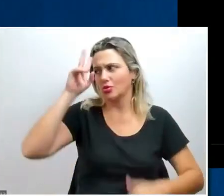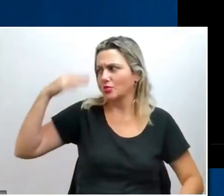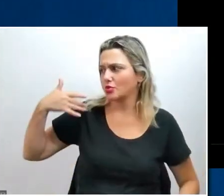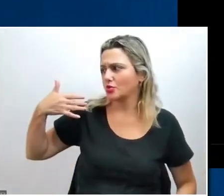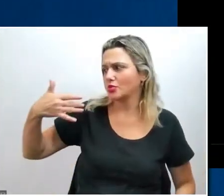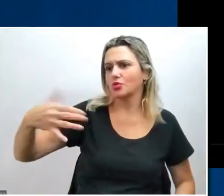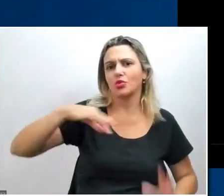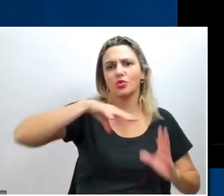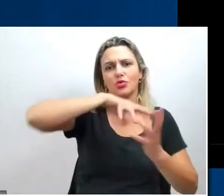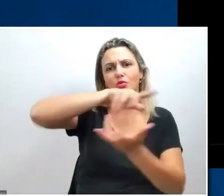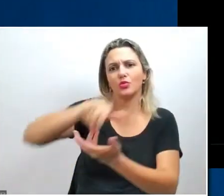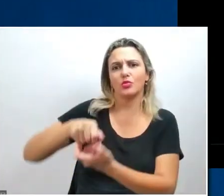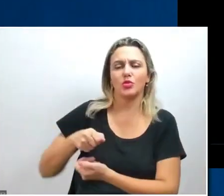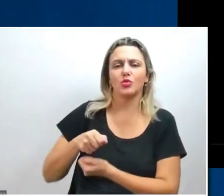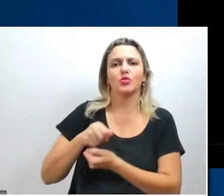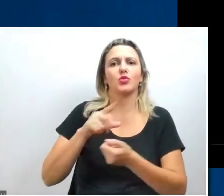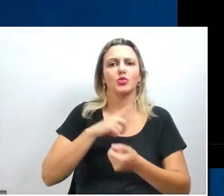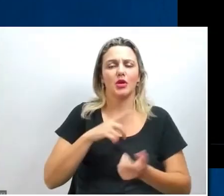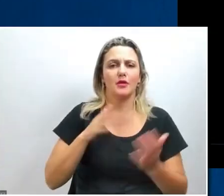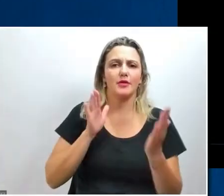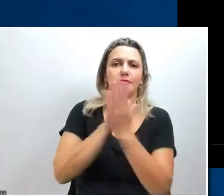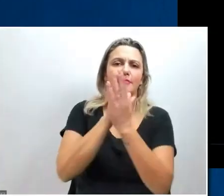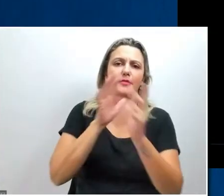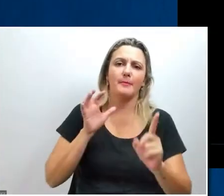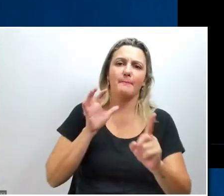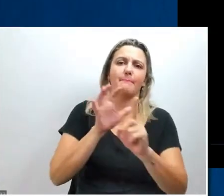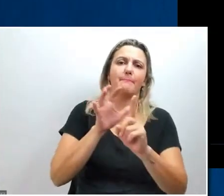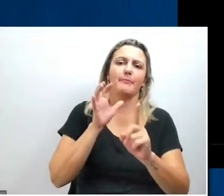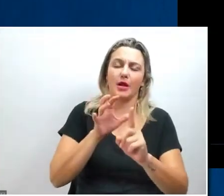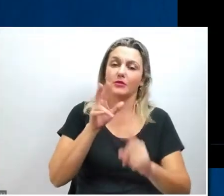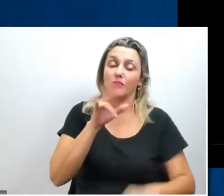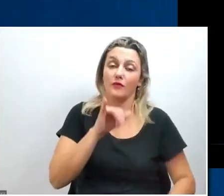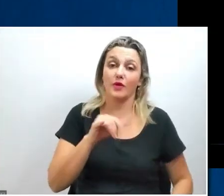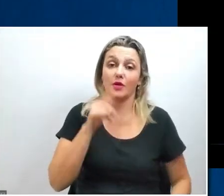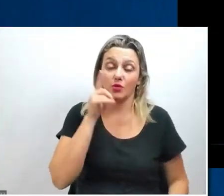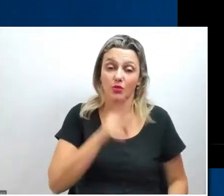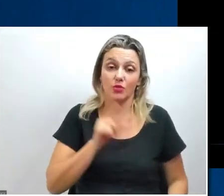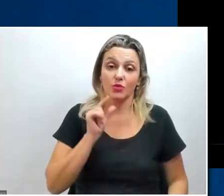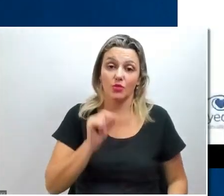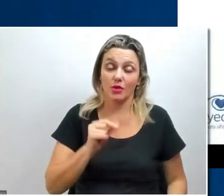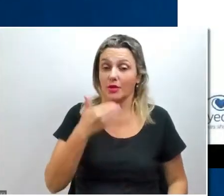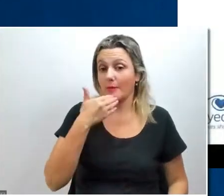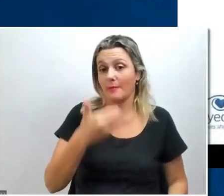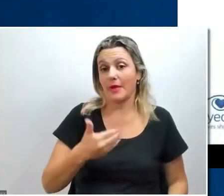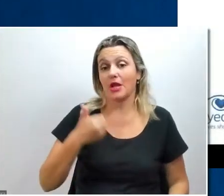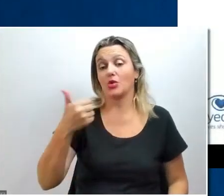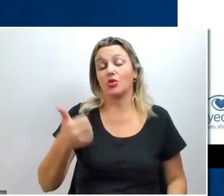e o que vai fazer com que nós cheguemos a uma situação muito, muito melhor do que nós estamos hoje.